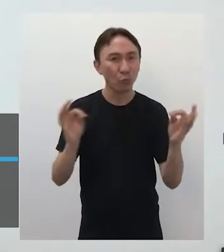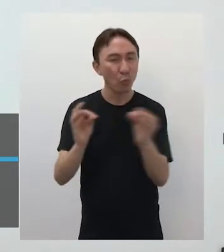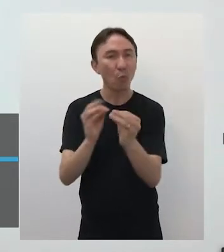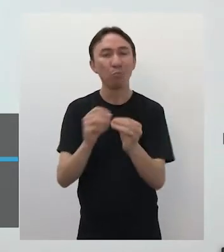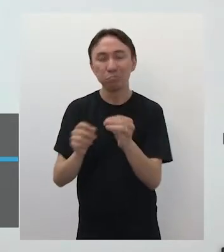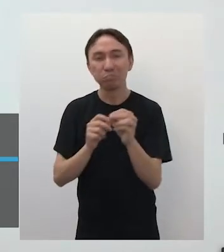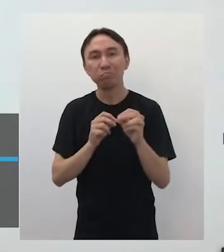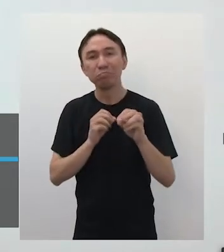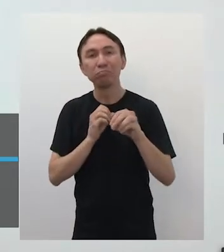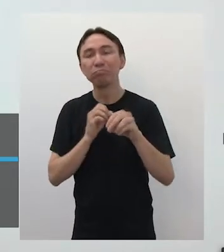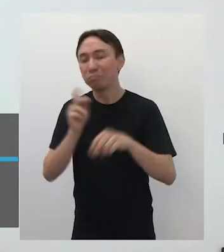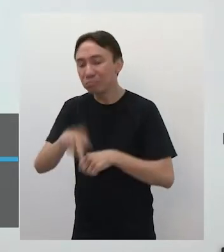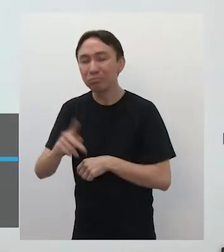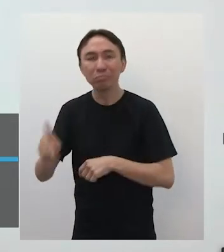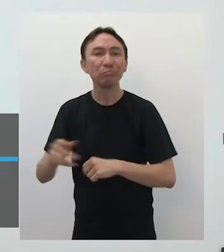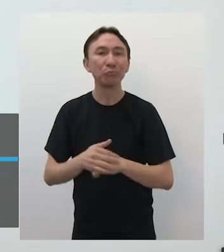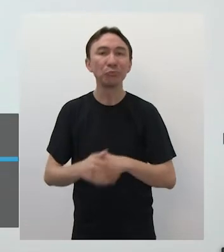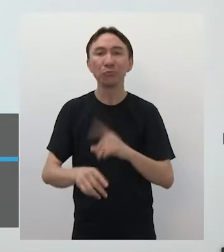Cida.